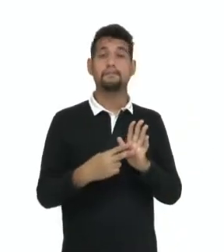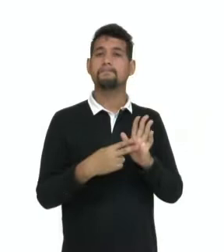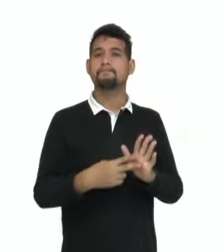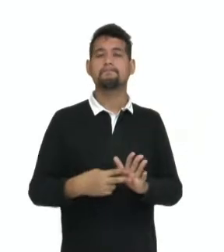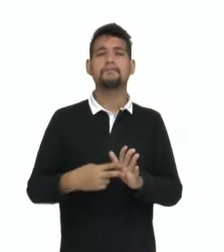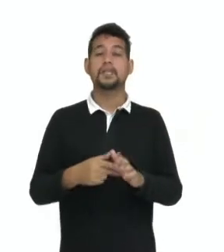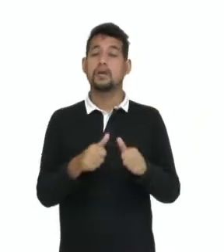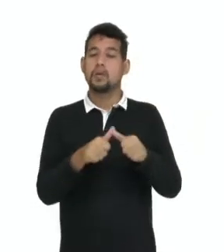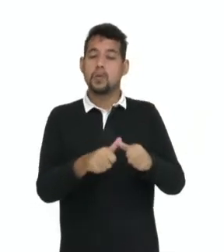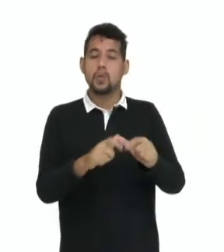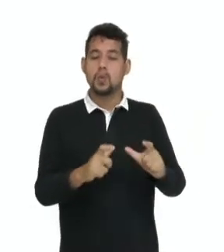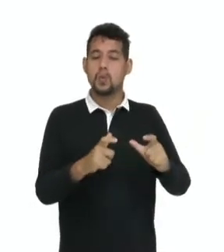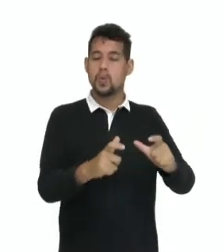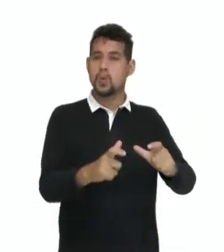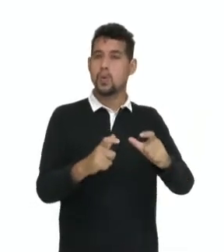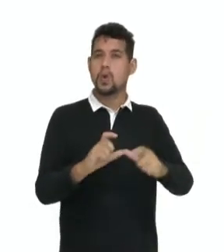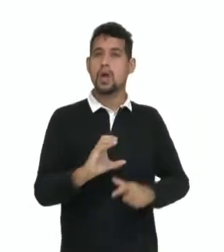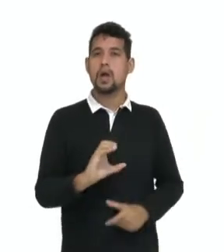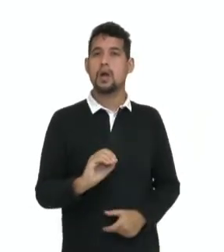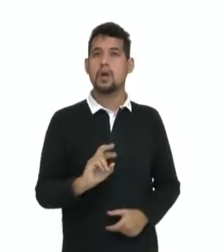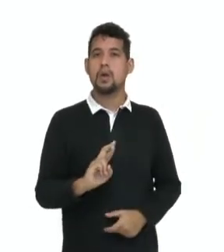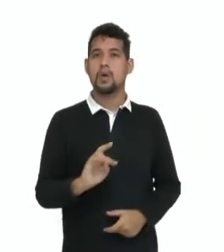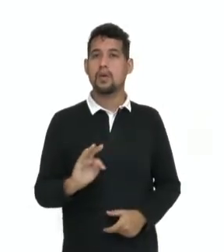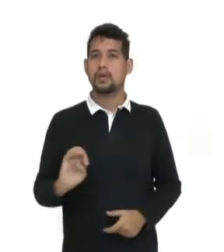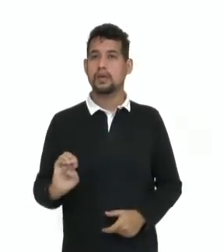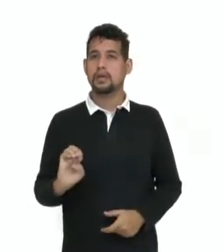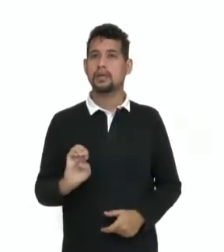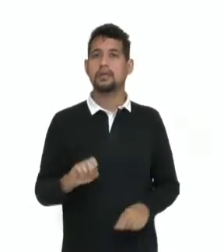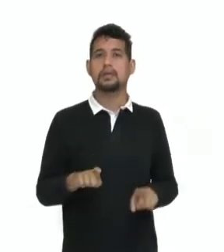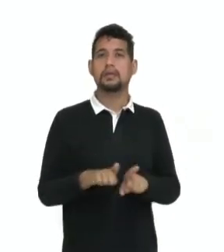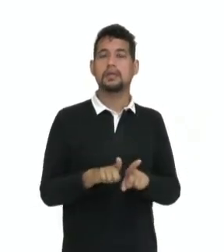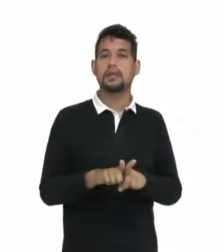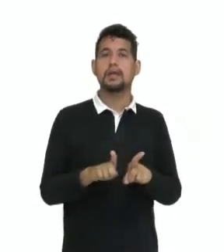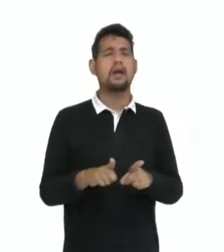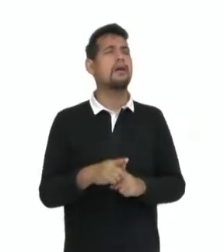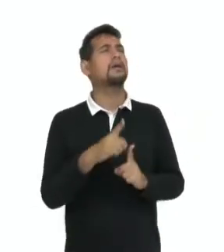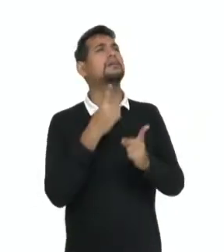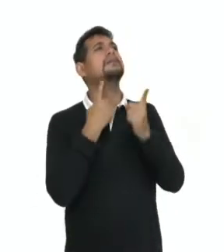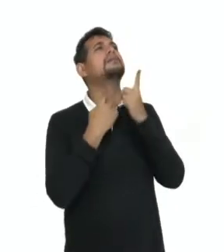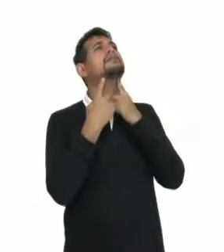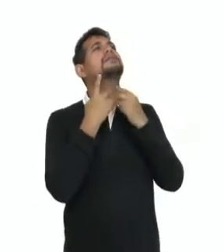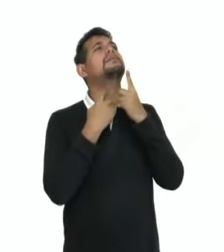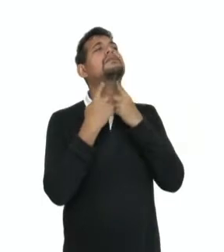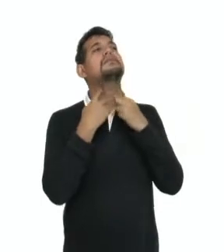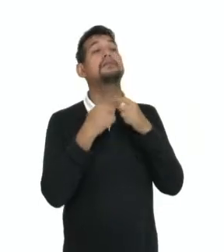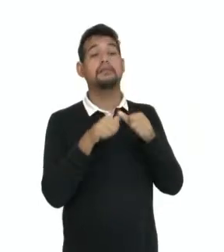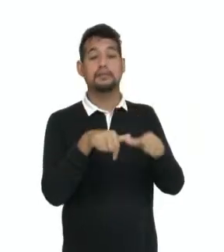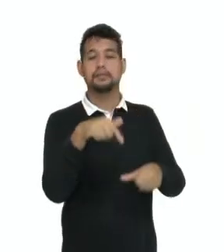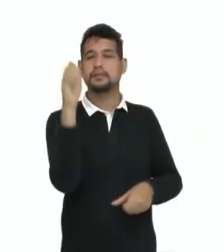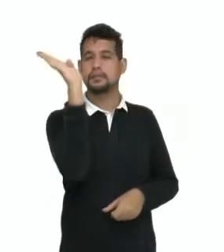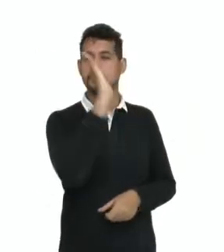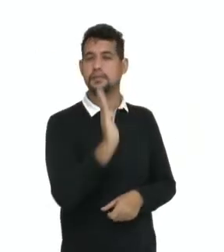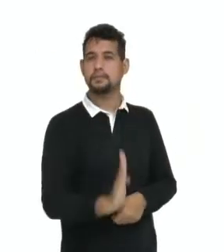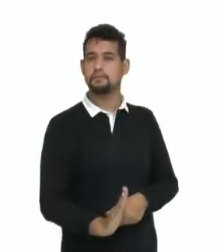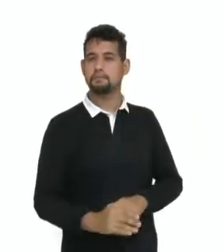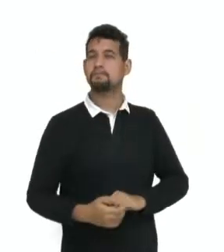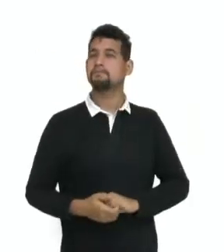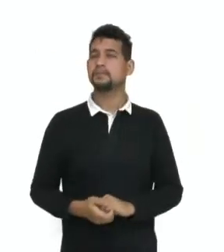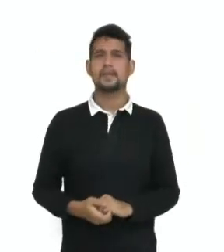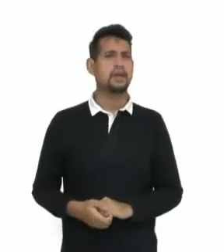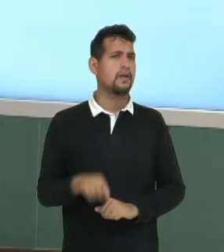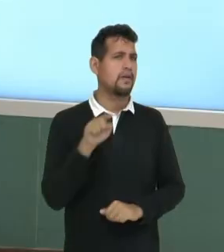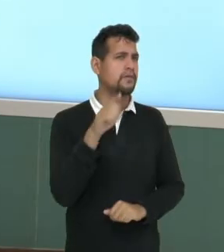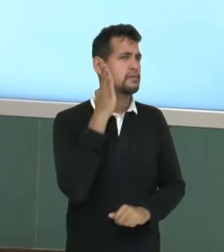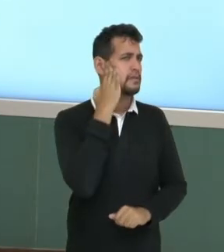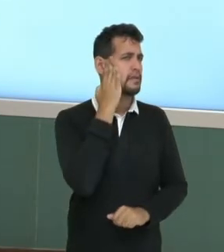fixação, enraizamento da corte portuguesa e o seu desejo de permanecer aqui no Brasil, né? Vocês sabem,